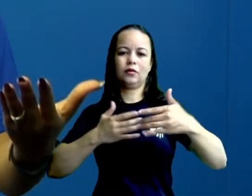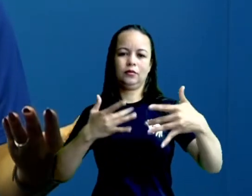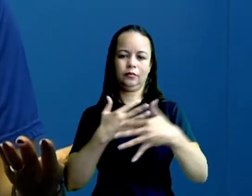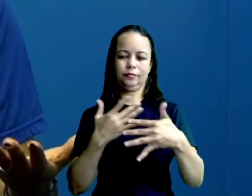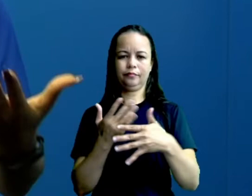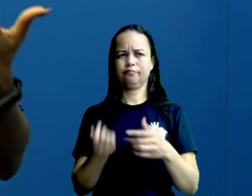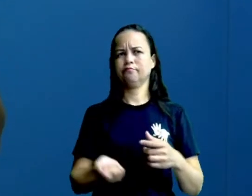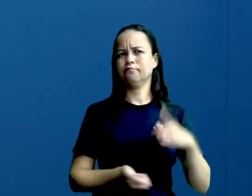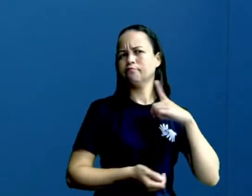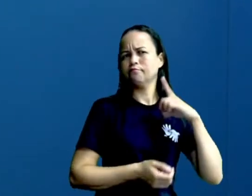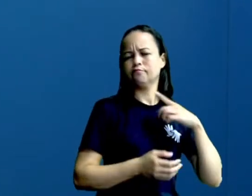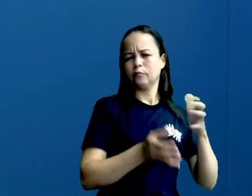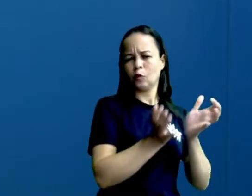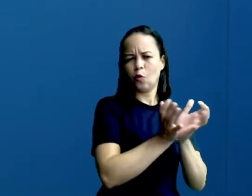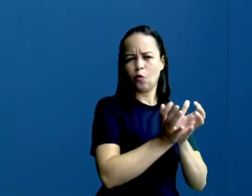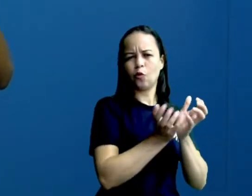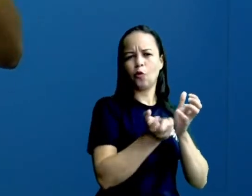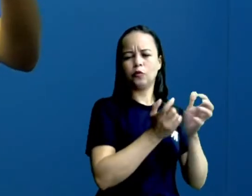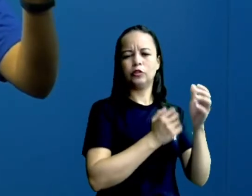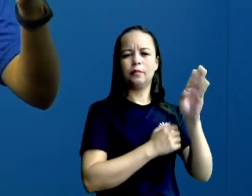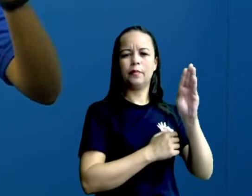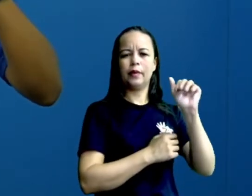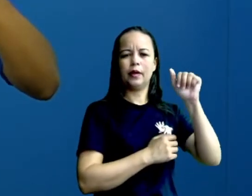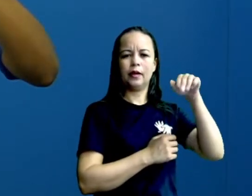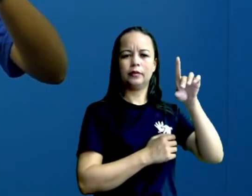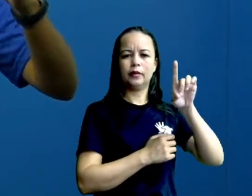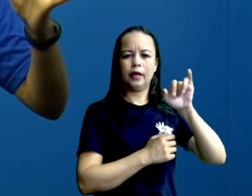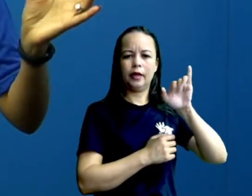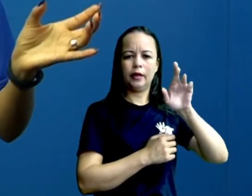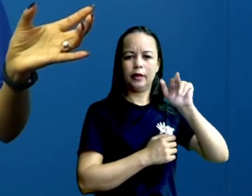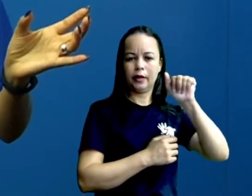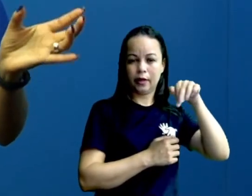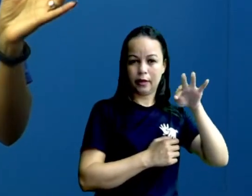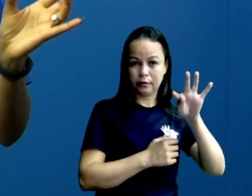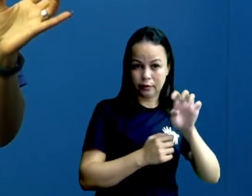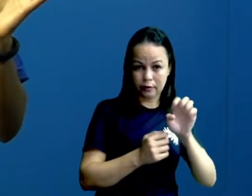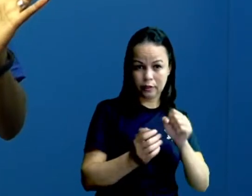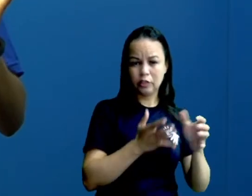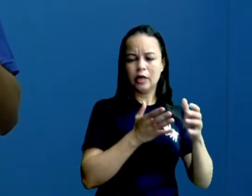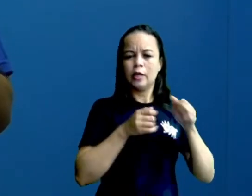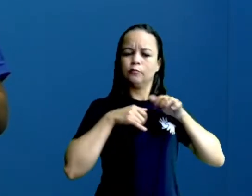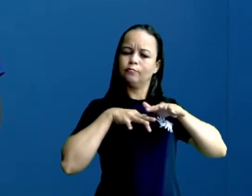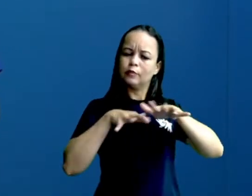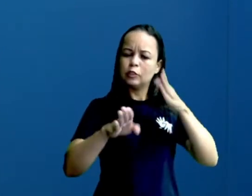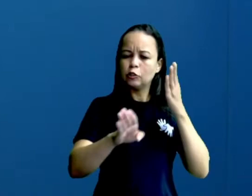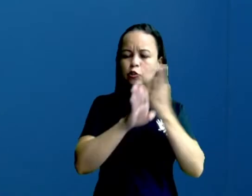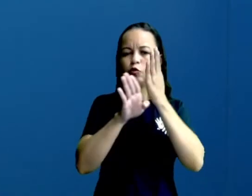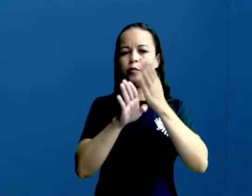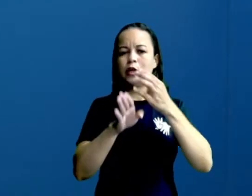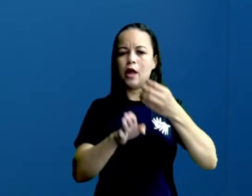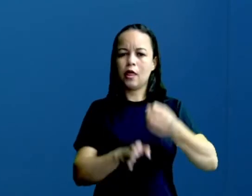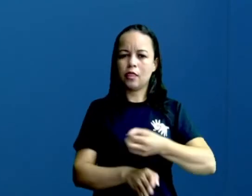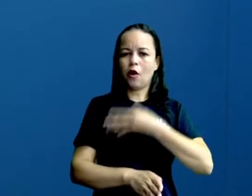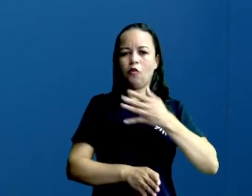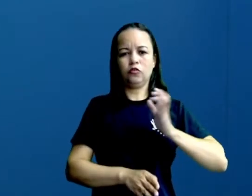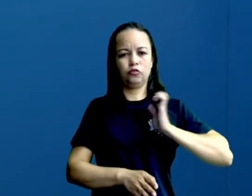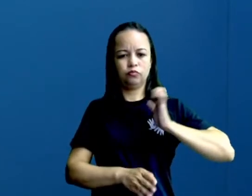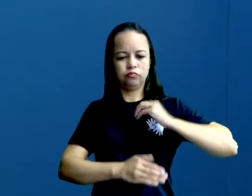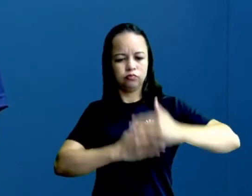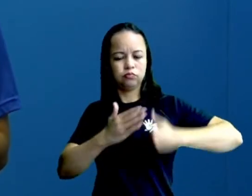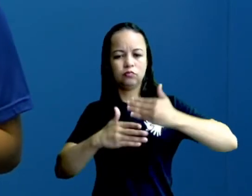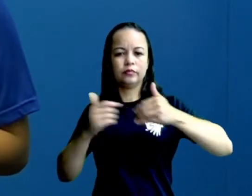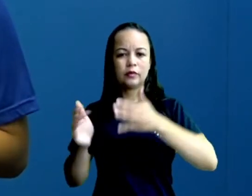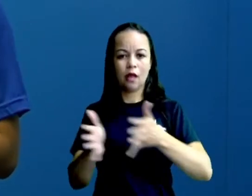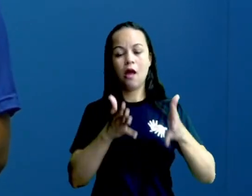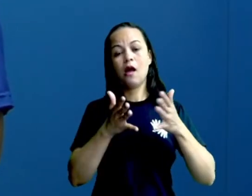os bandeirantes que tinham que descobrir e desbravar, né, novos territórios e descobrir novas riquezas, certo?